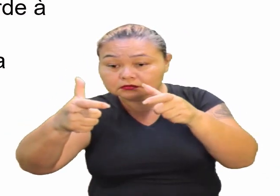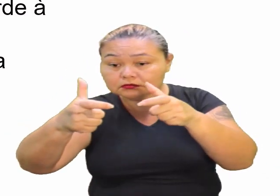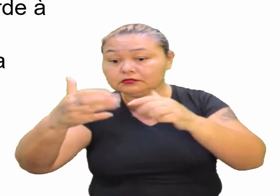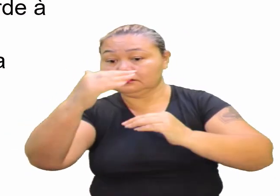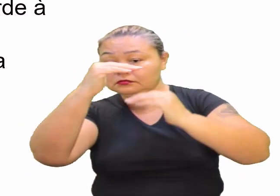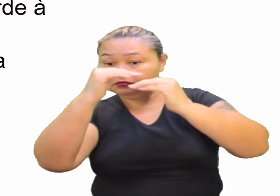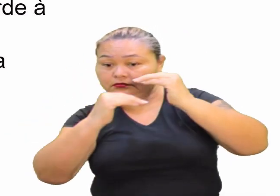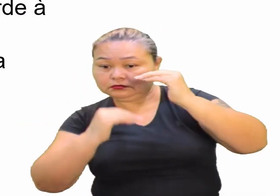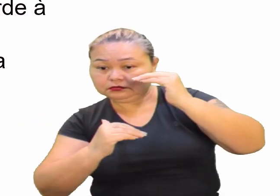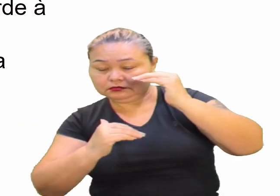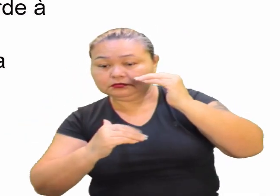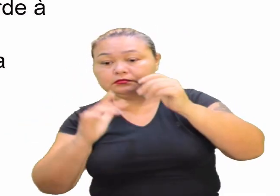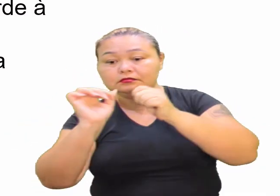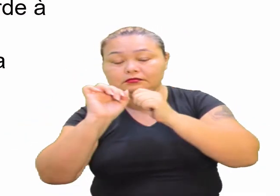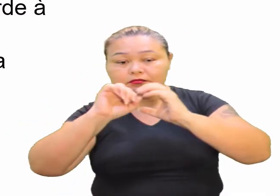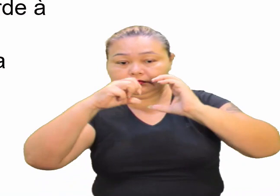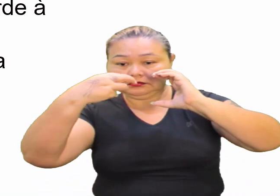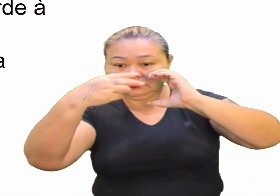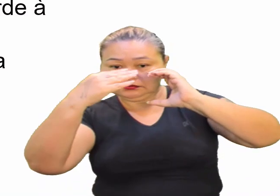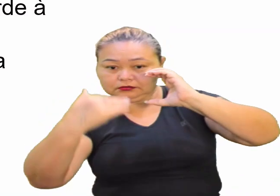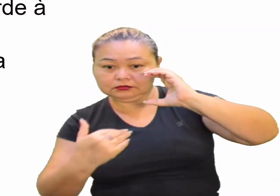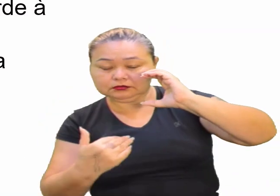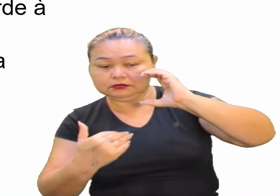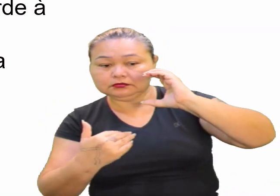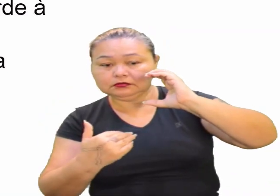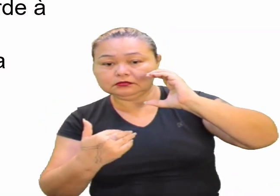recessividade, aqui, ó.